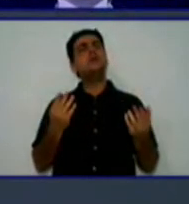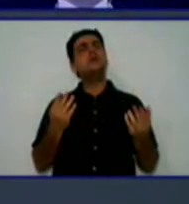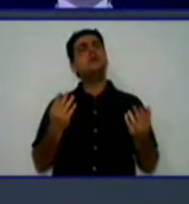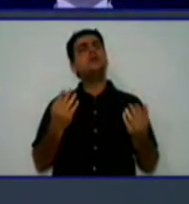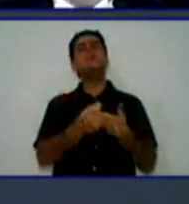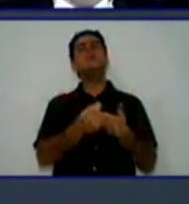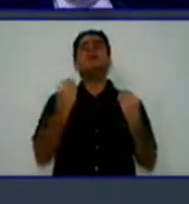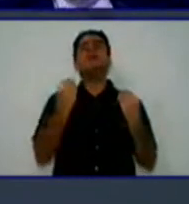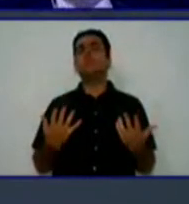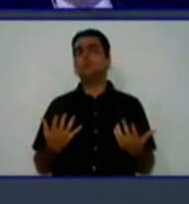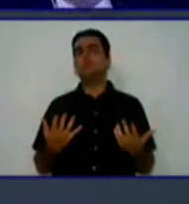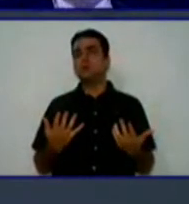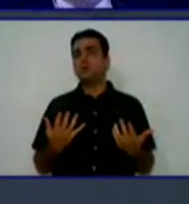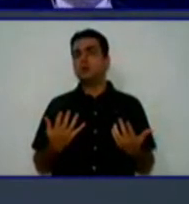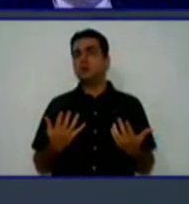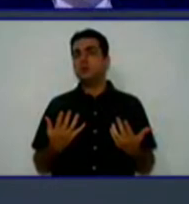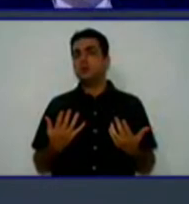Essa aqui é a minha dúvida.